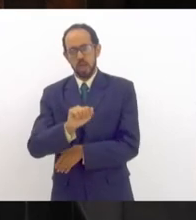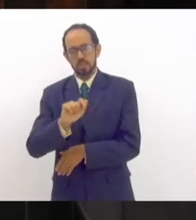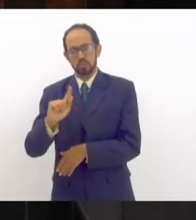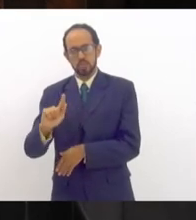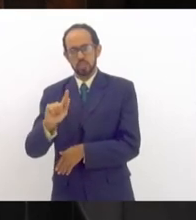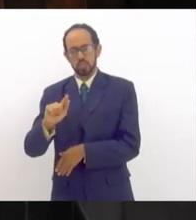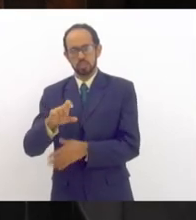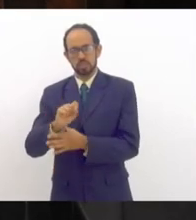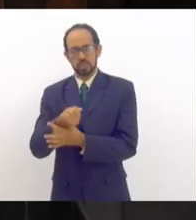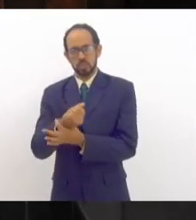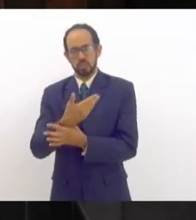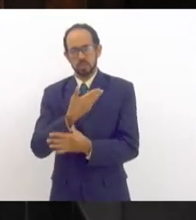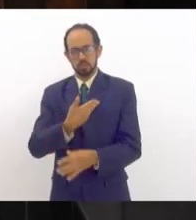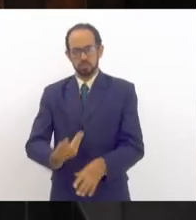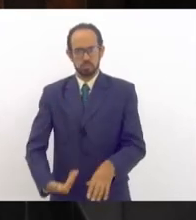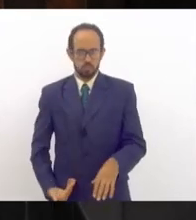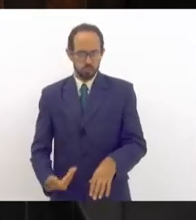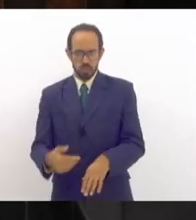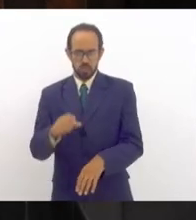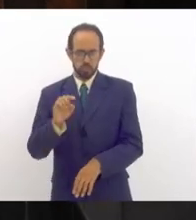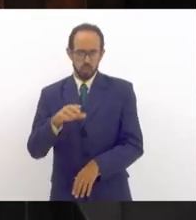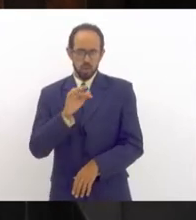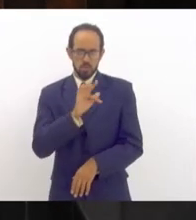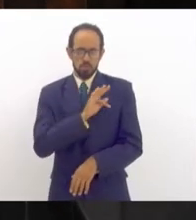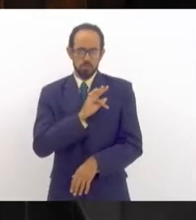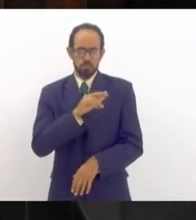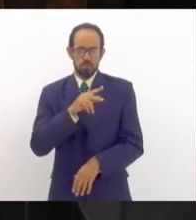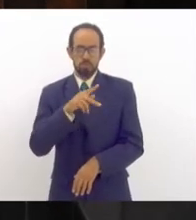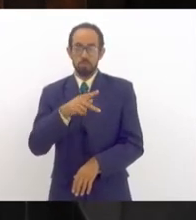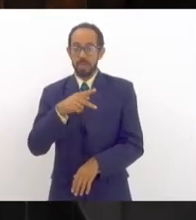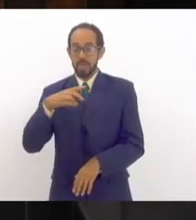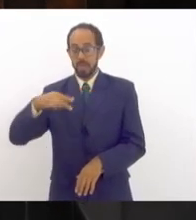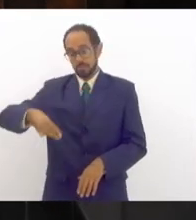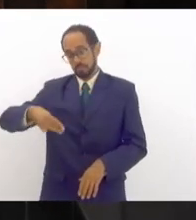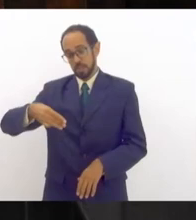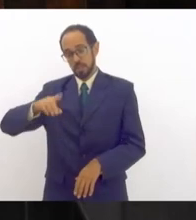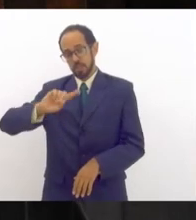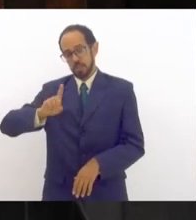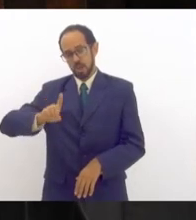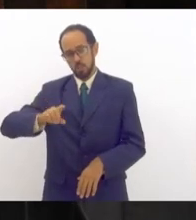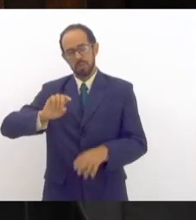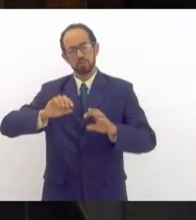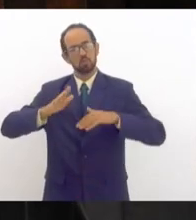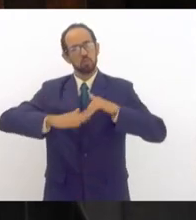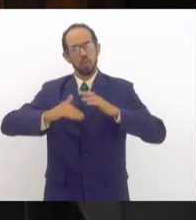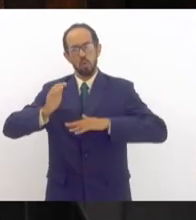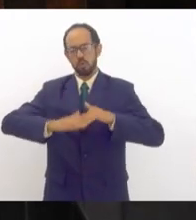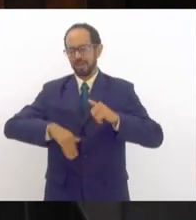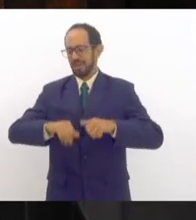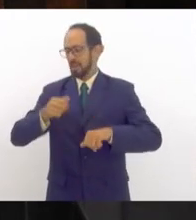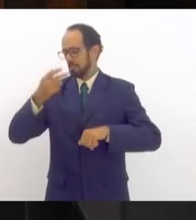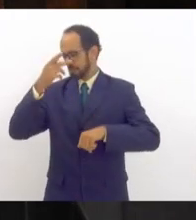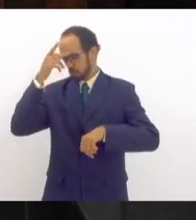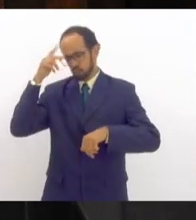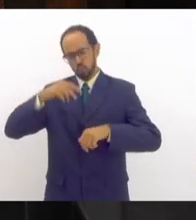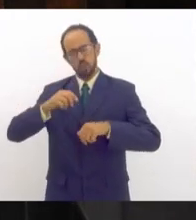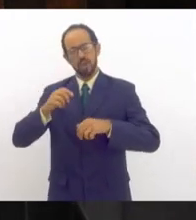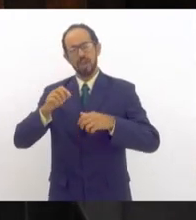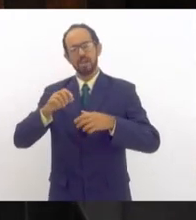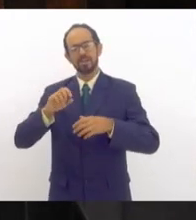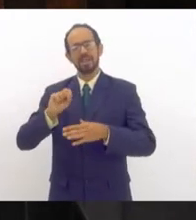não somente policial militar mas toda a gente de segurança porque nós não podemos aceitar